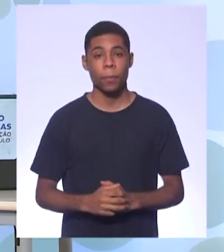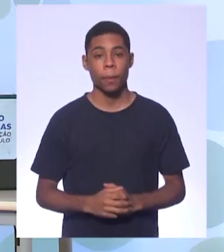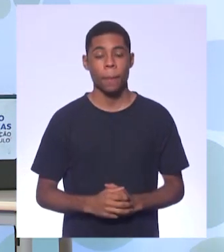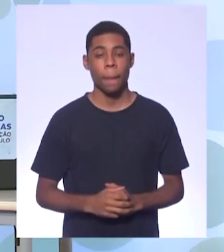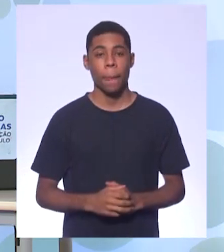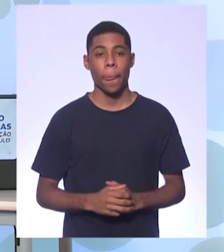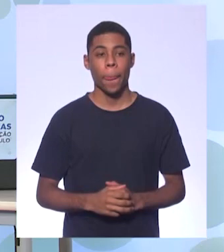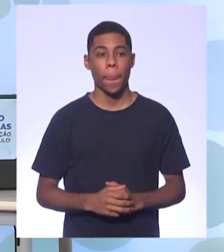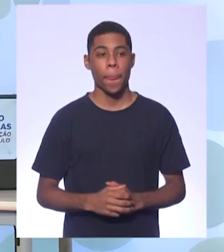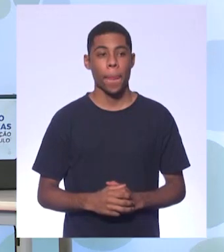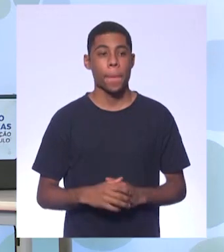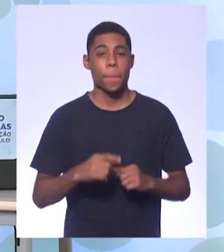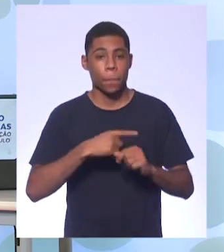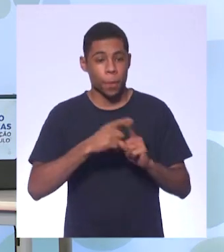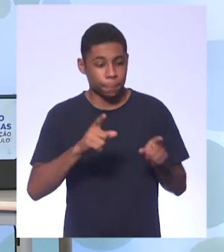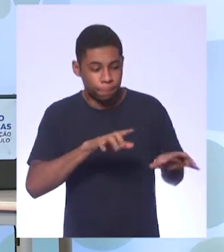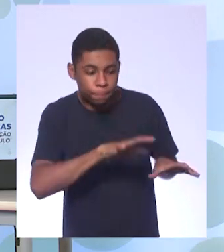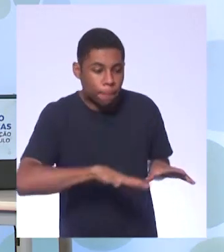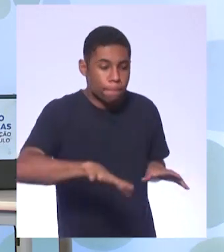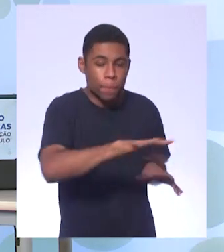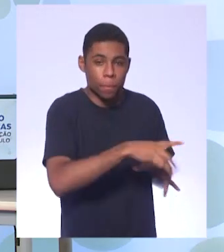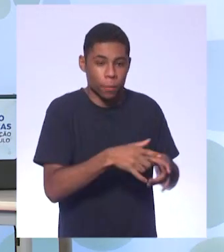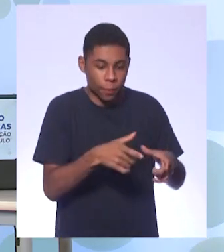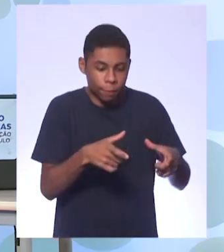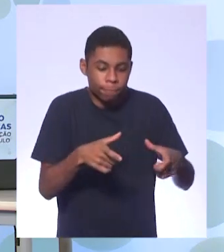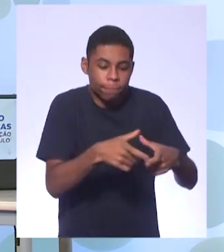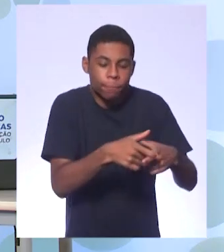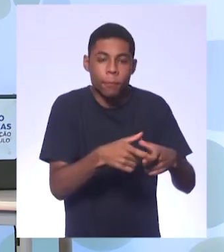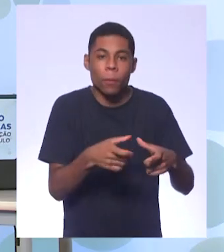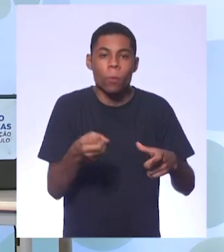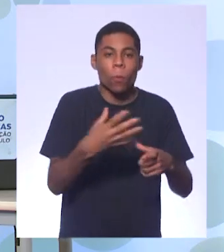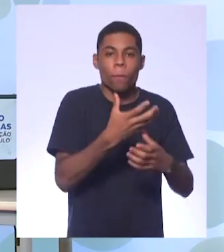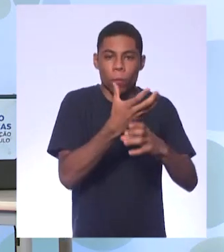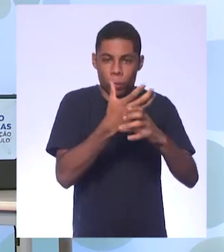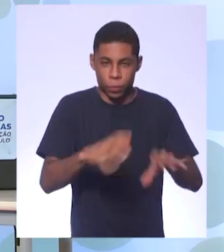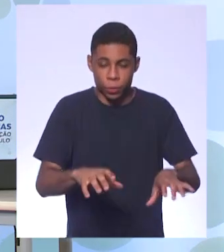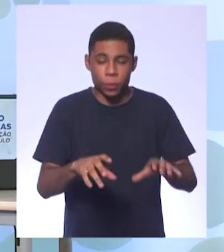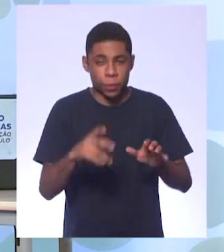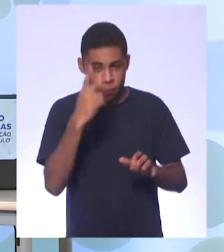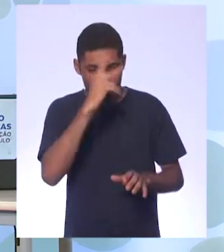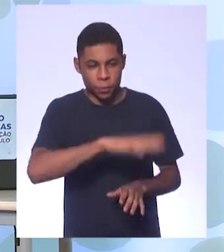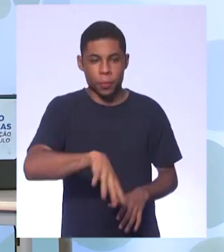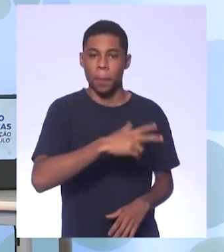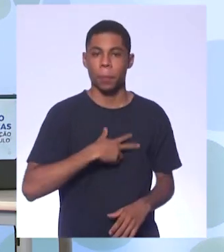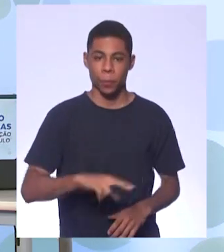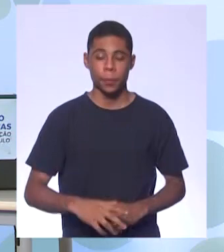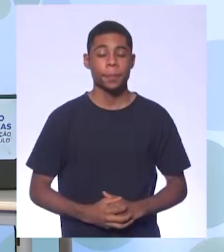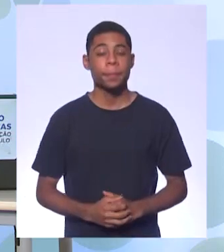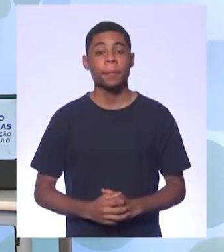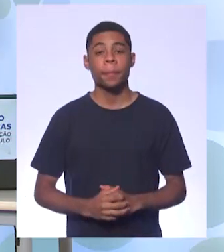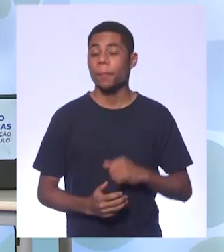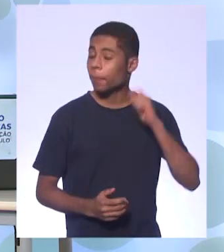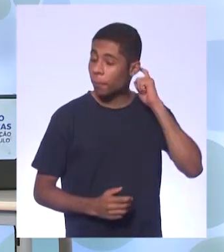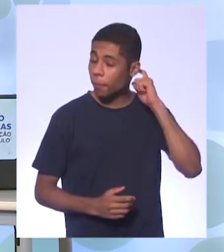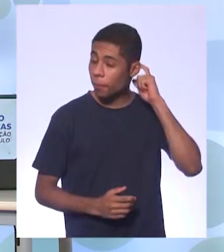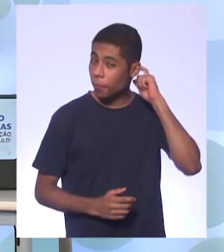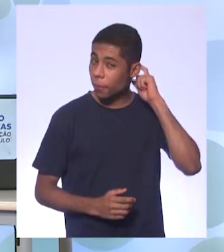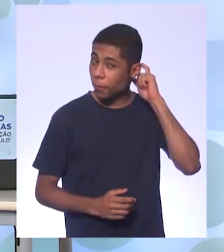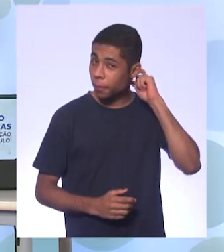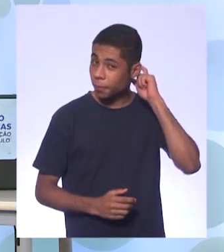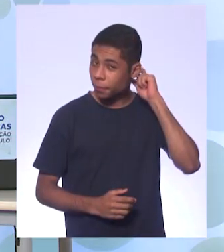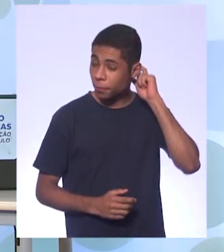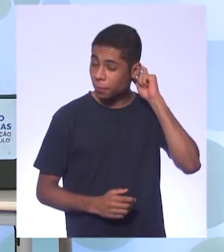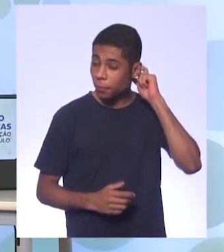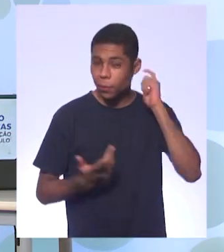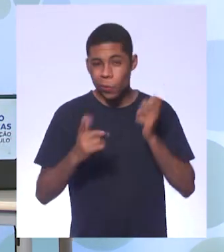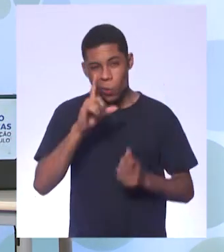pequeno trecho, um pequeno território aí do novo continente para os portugueses, né? E aí, logicamente, né, isso aí, com o passar